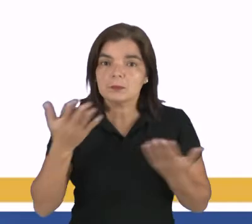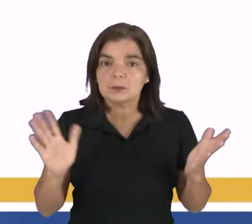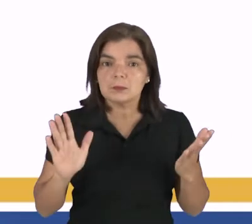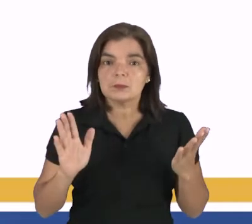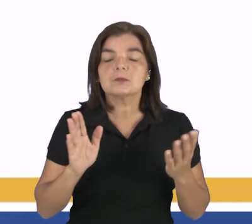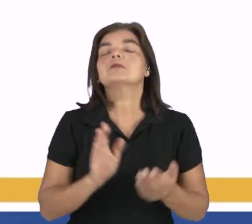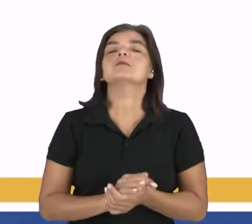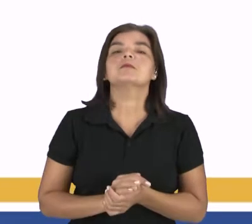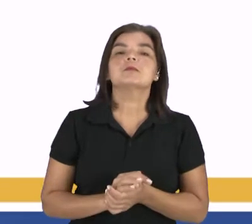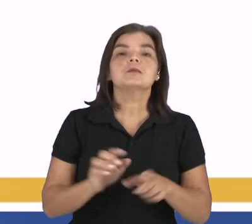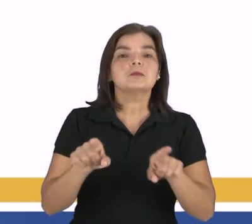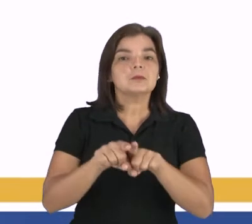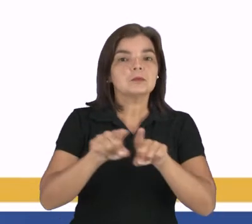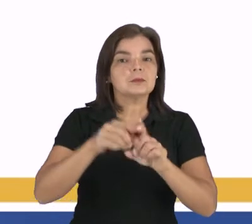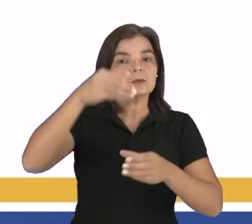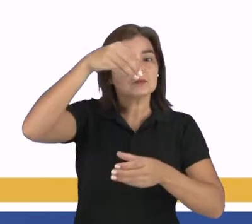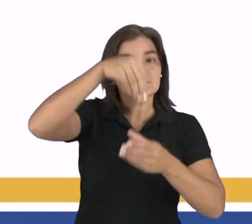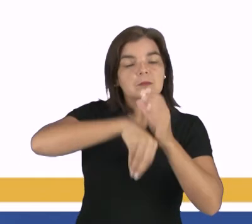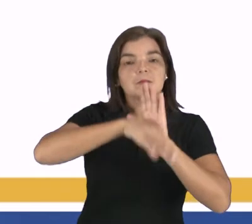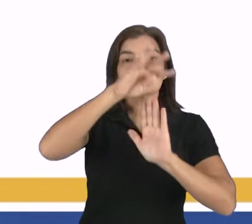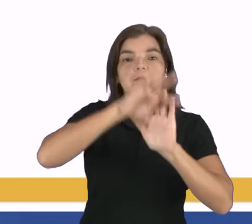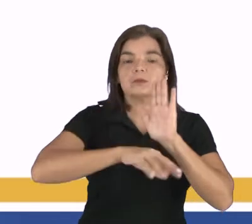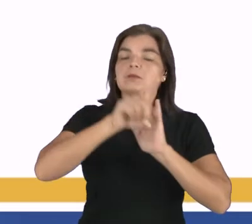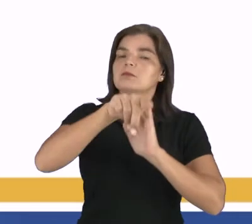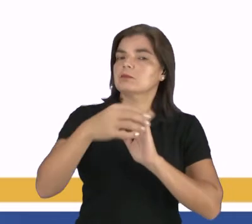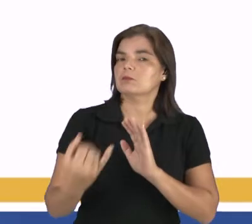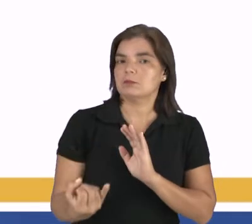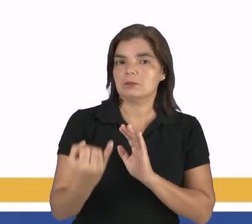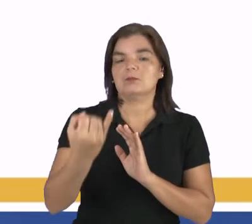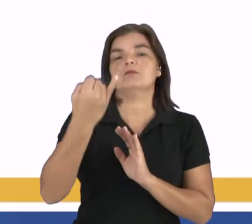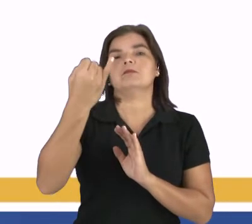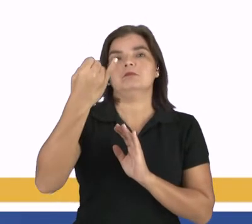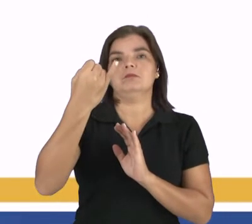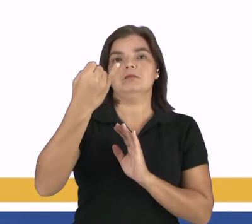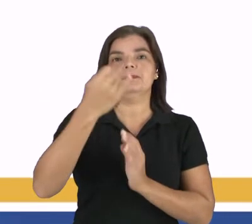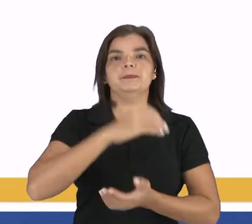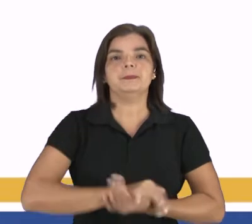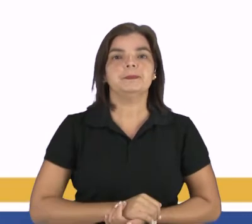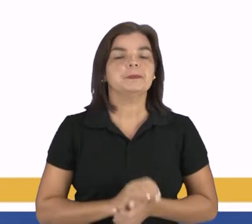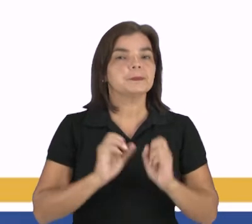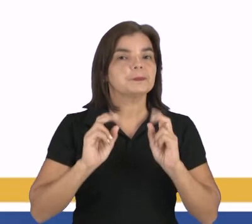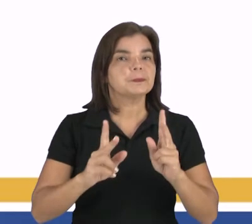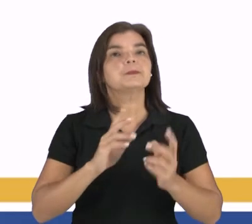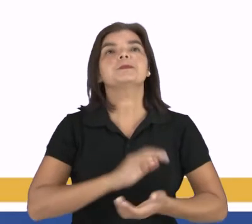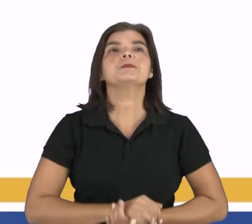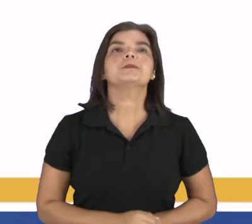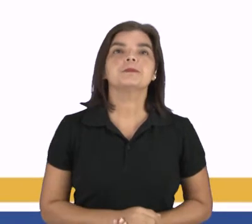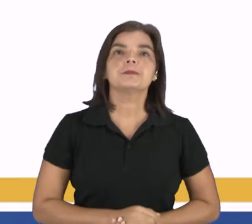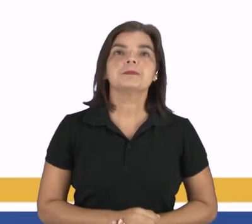Então, a intencionalidade no texto argumentativo ela é muito, muito importante, ok?